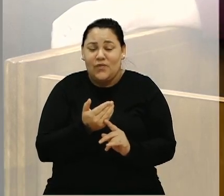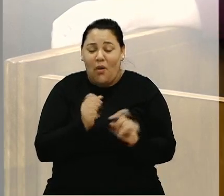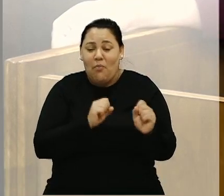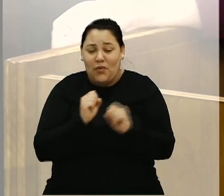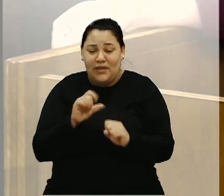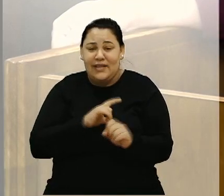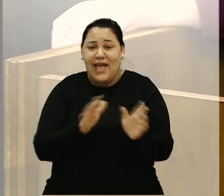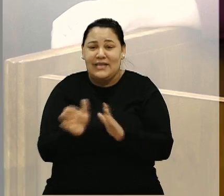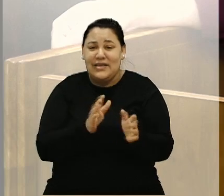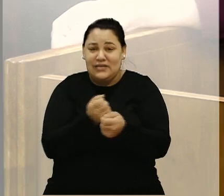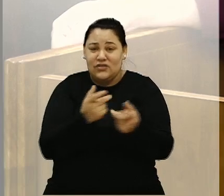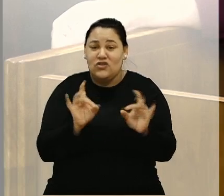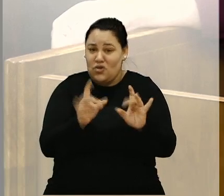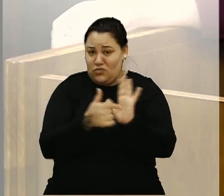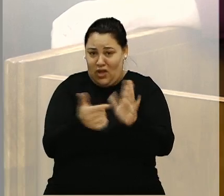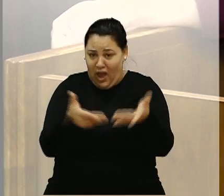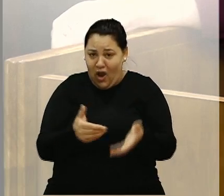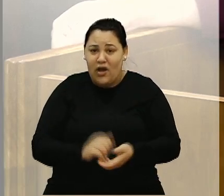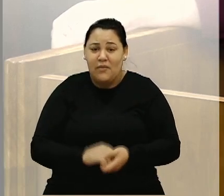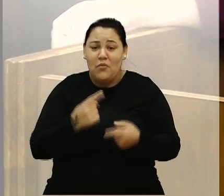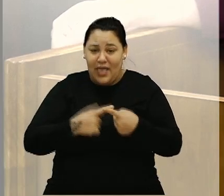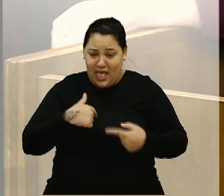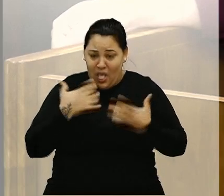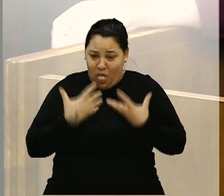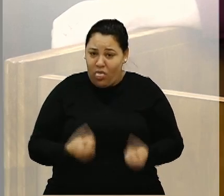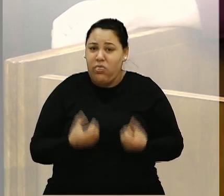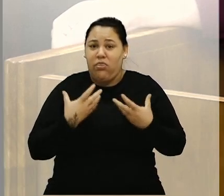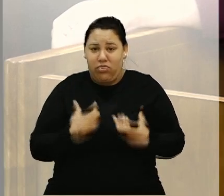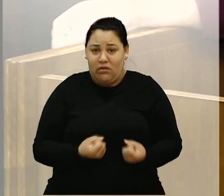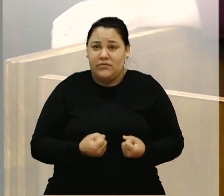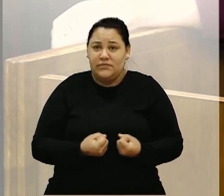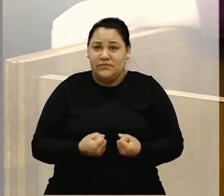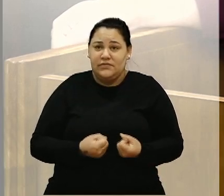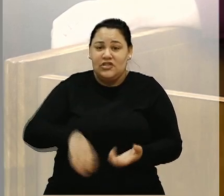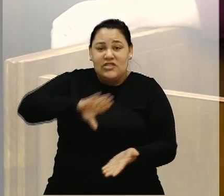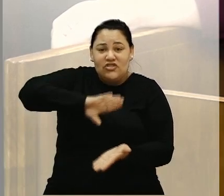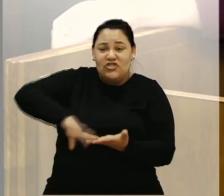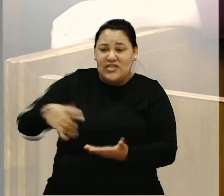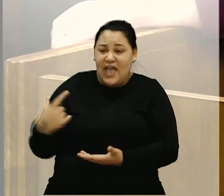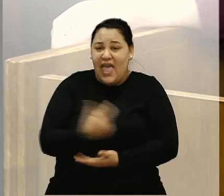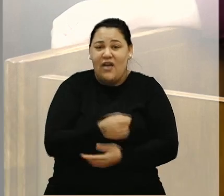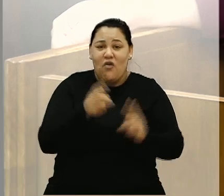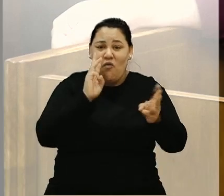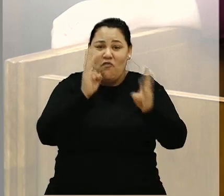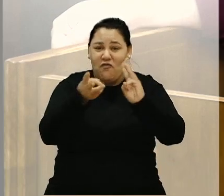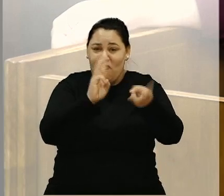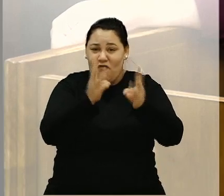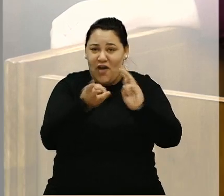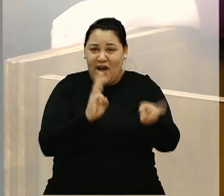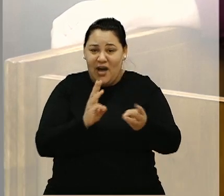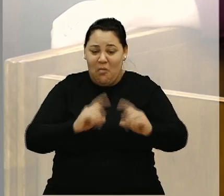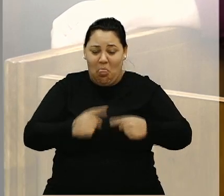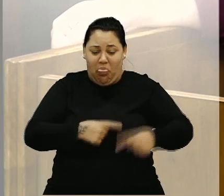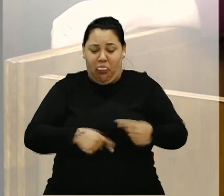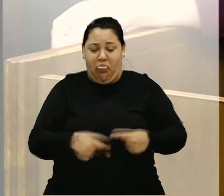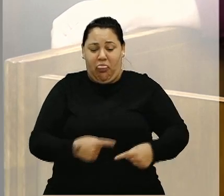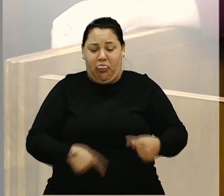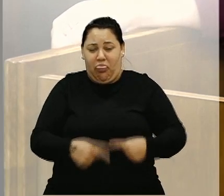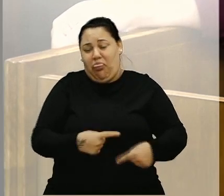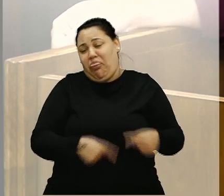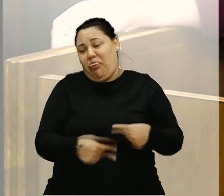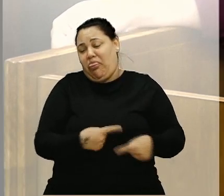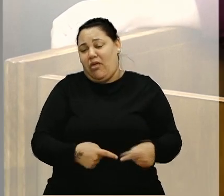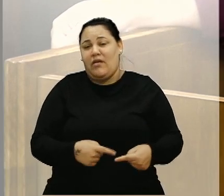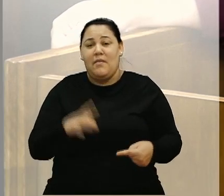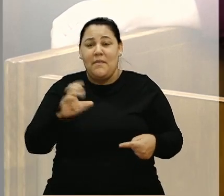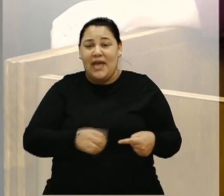Só apareceu agora, porque eu cansei de tirar lá a van atolada, tá? De pegar retroescavadeira e ir para lá às 6:30